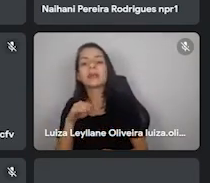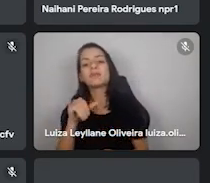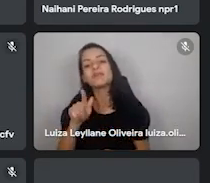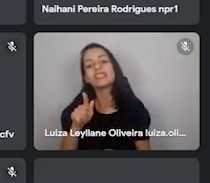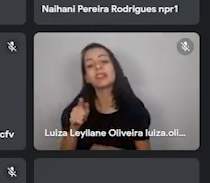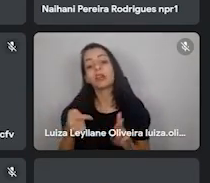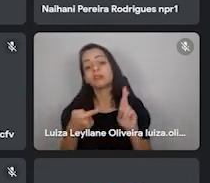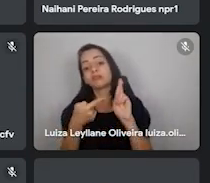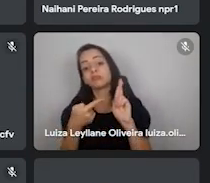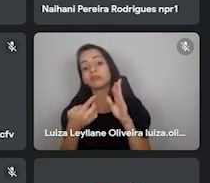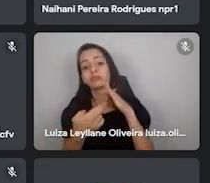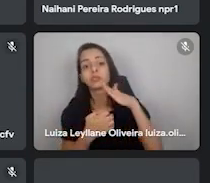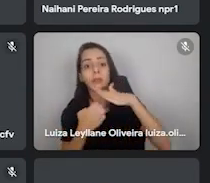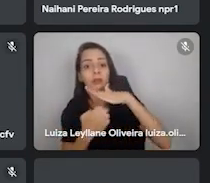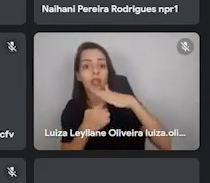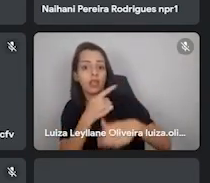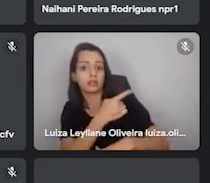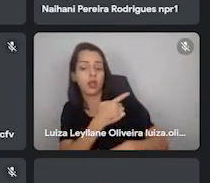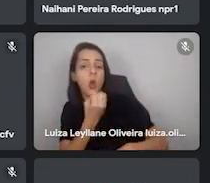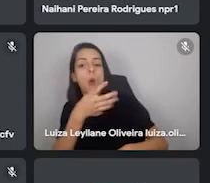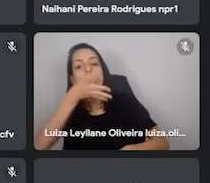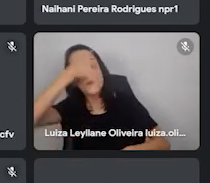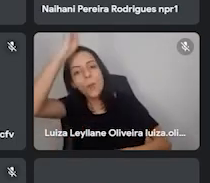avisar o corpo de bombeiro.